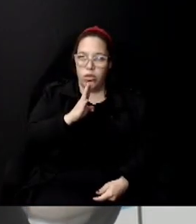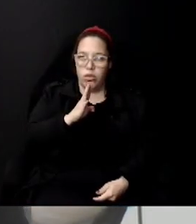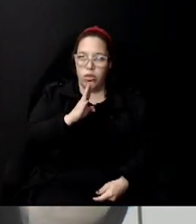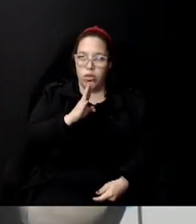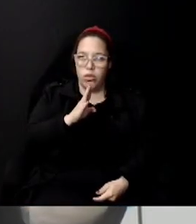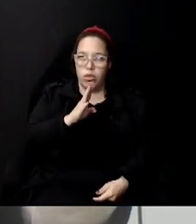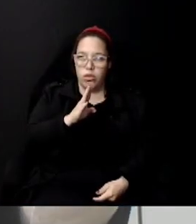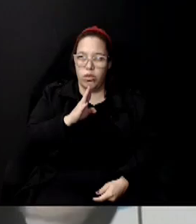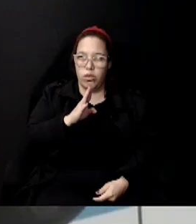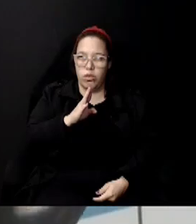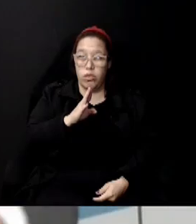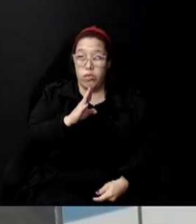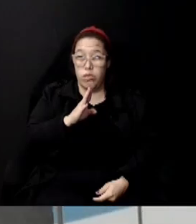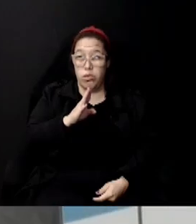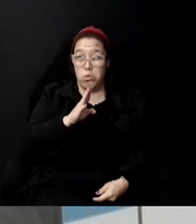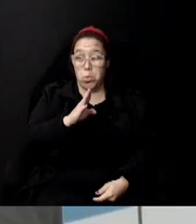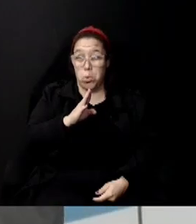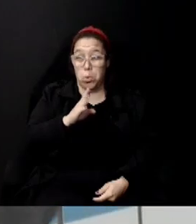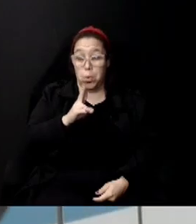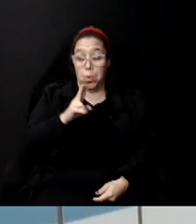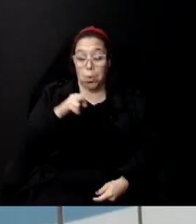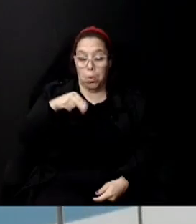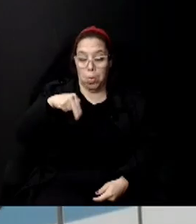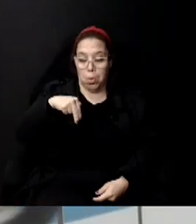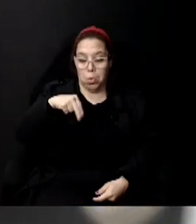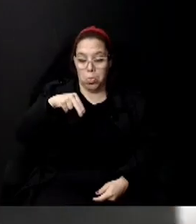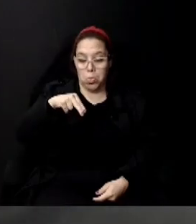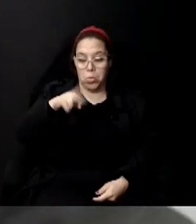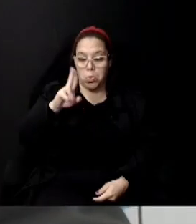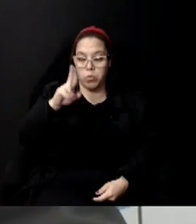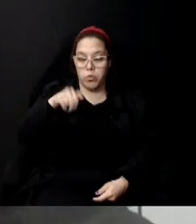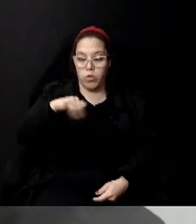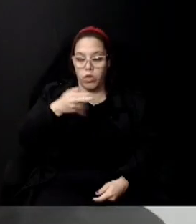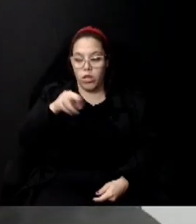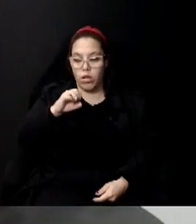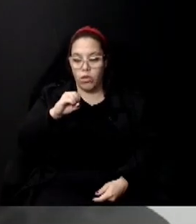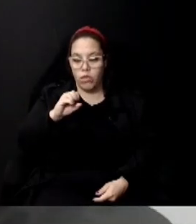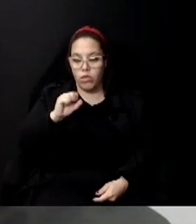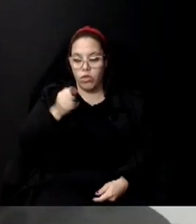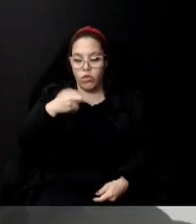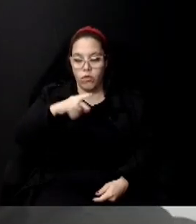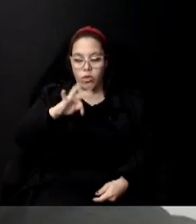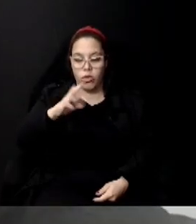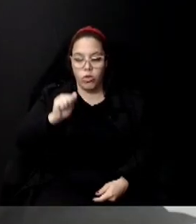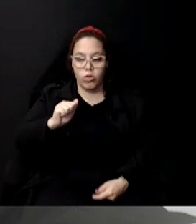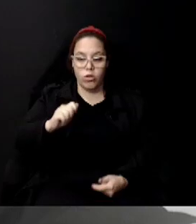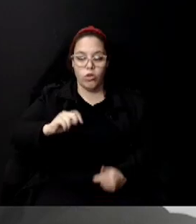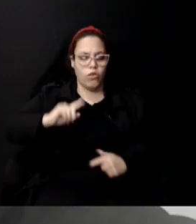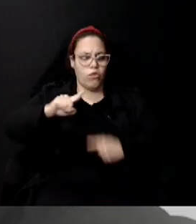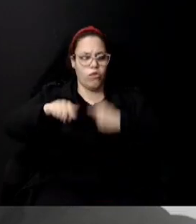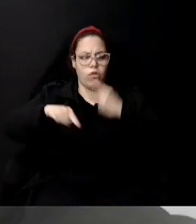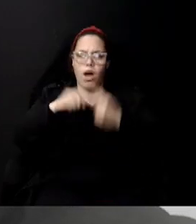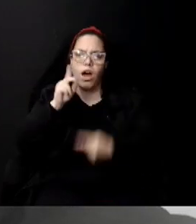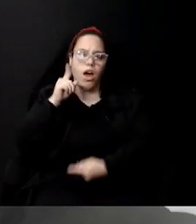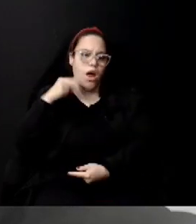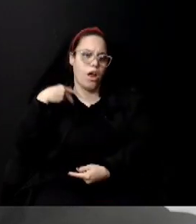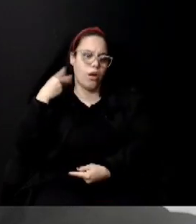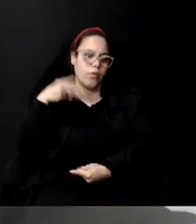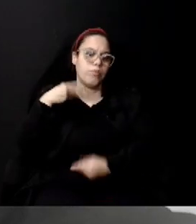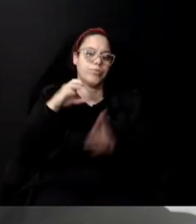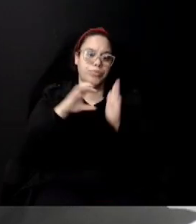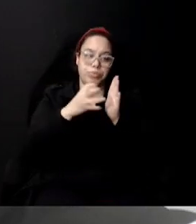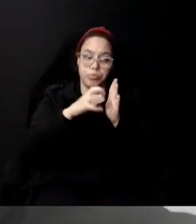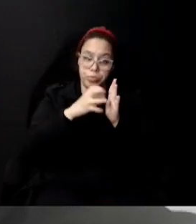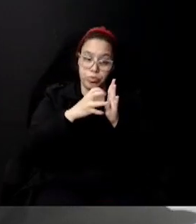Esses países é que fundaram a ONU. A gente tem aí várias tendências políticas, político-partidárias